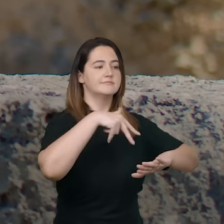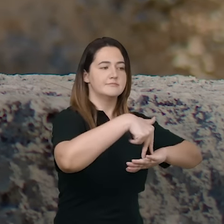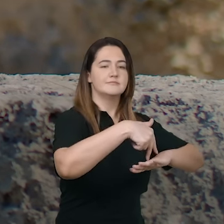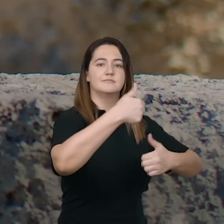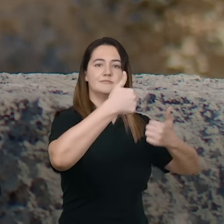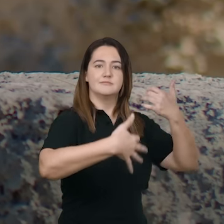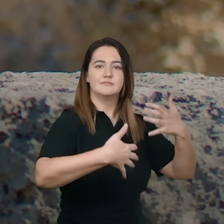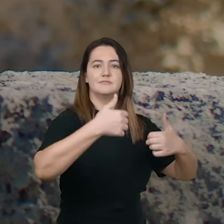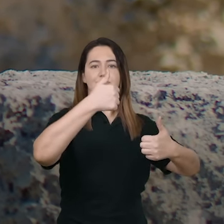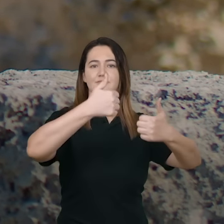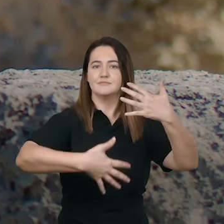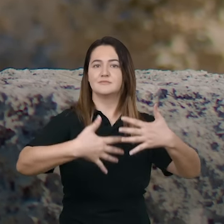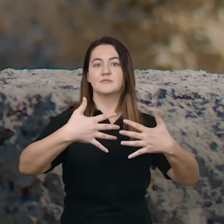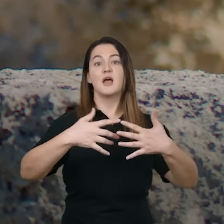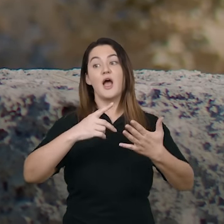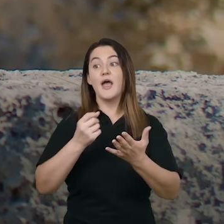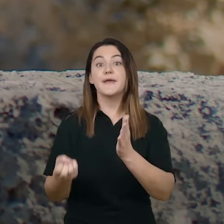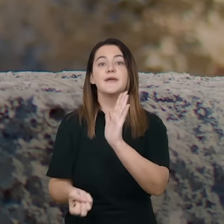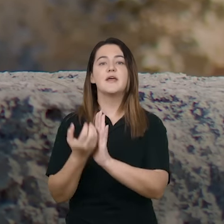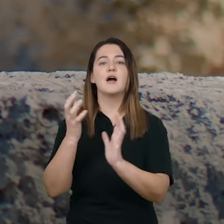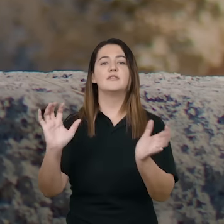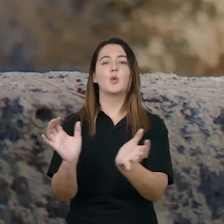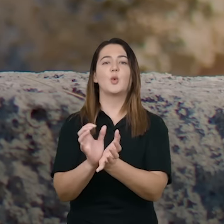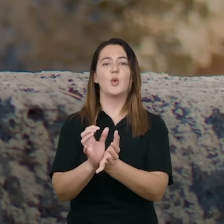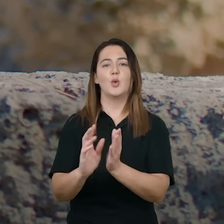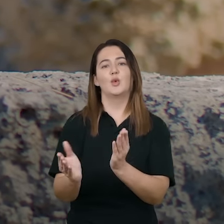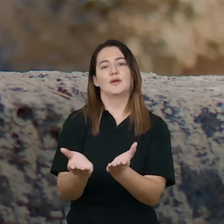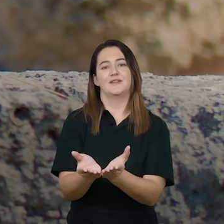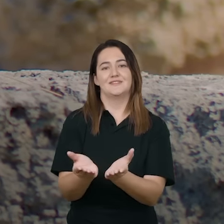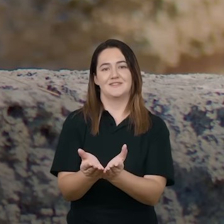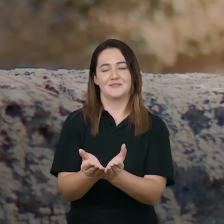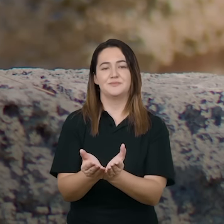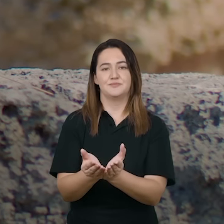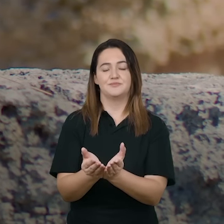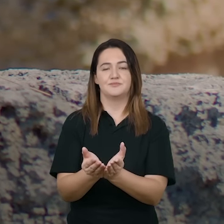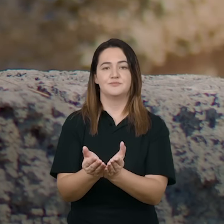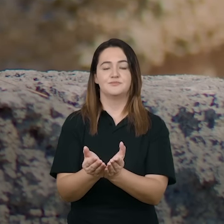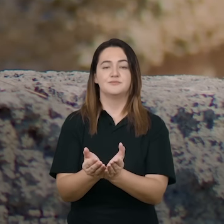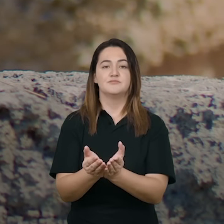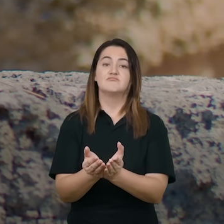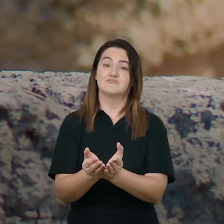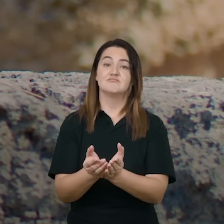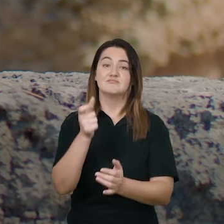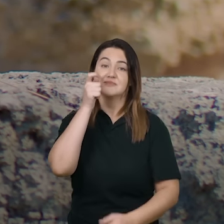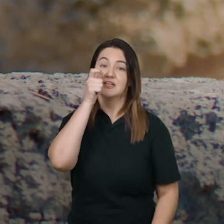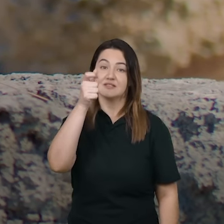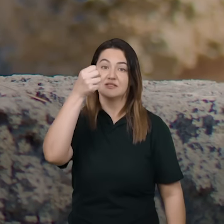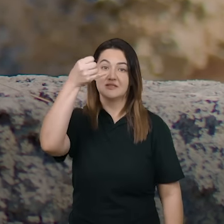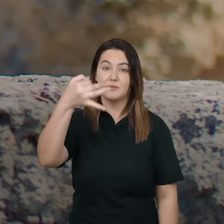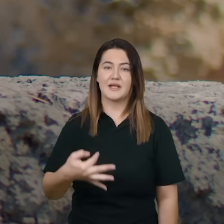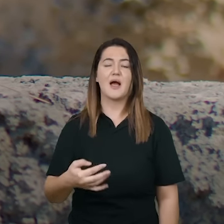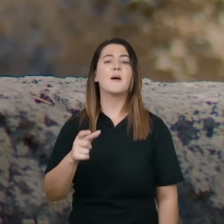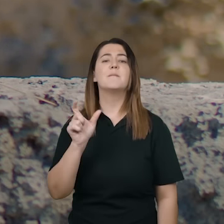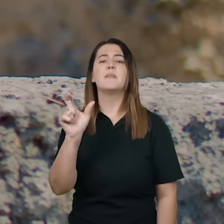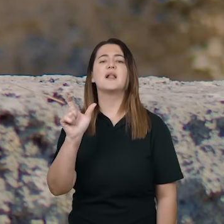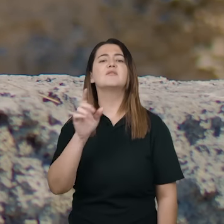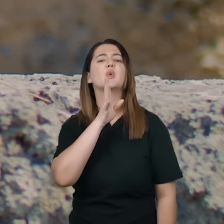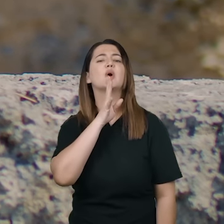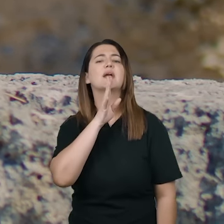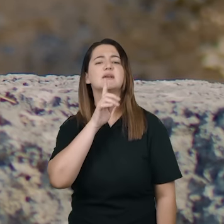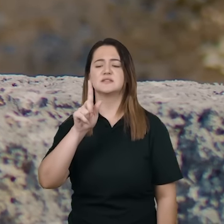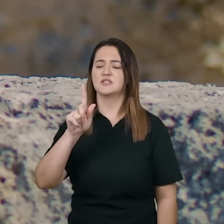e uma comunidade cristã era formada. Aliás, a essa altura da nossa conversa, seria interessante eu explicar a palavra